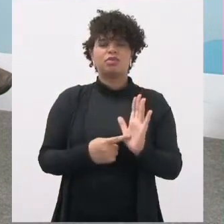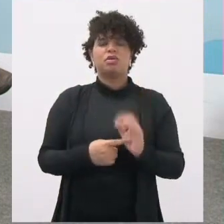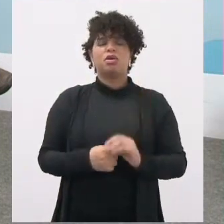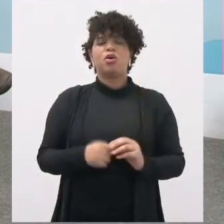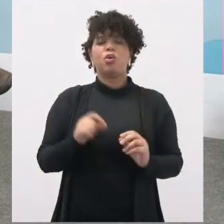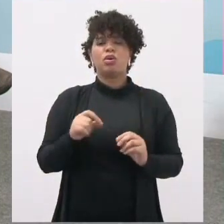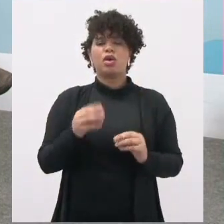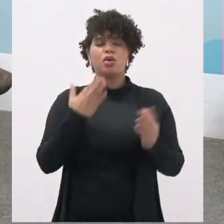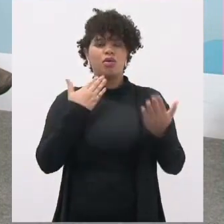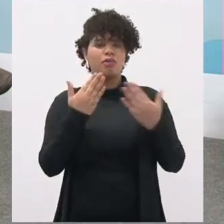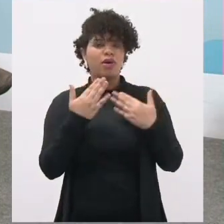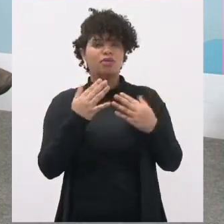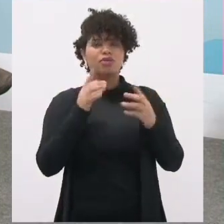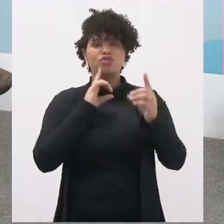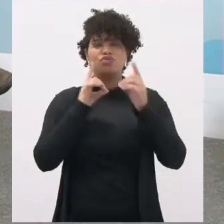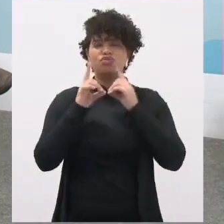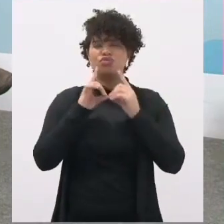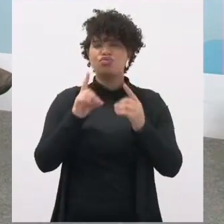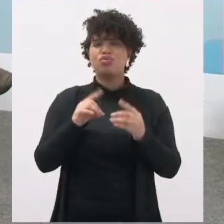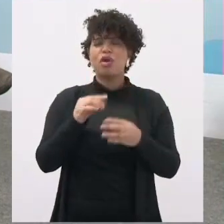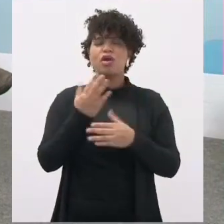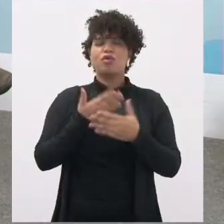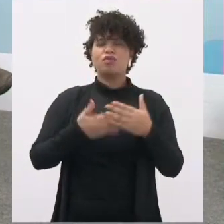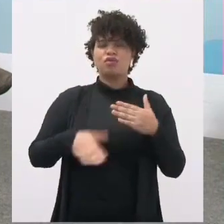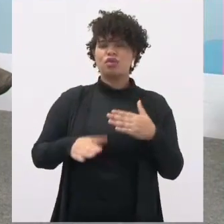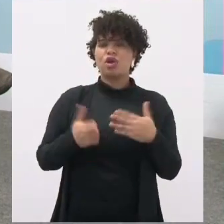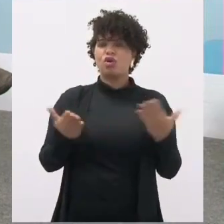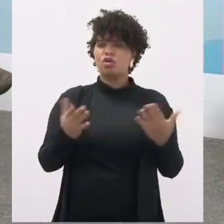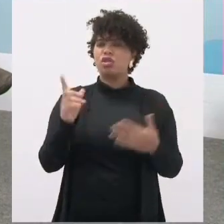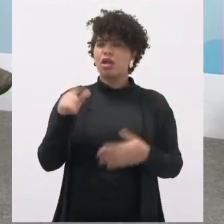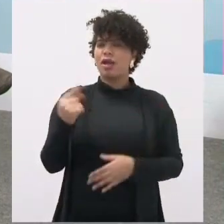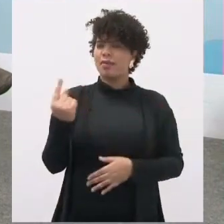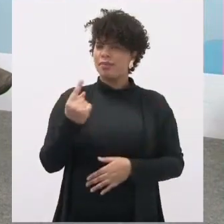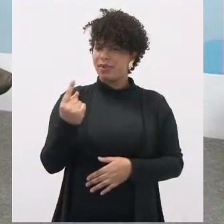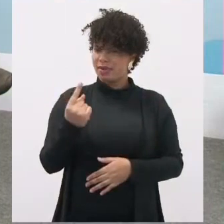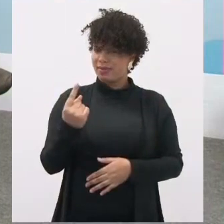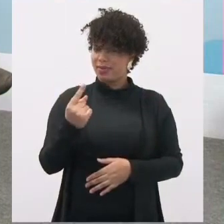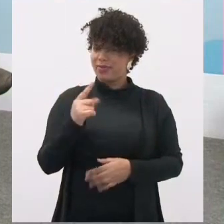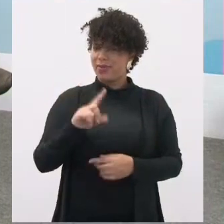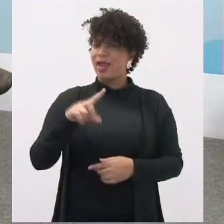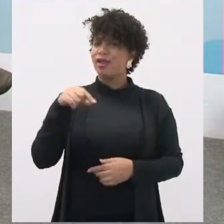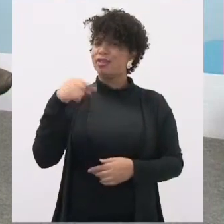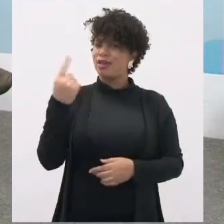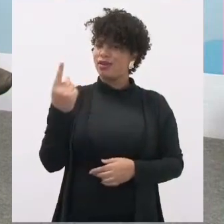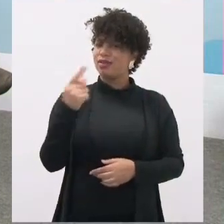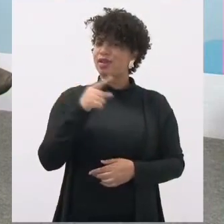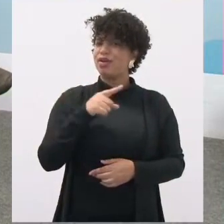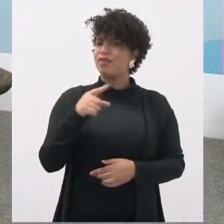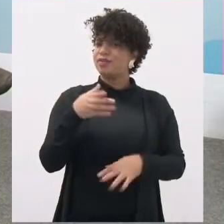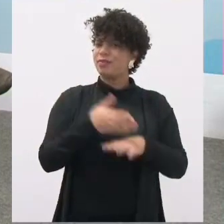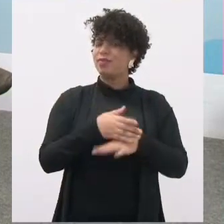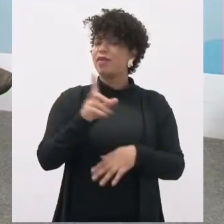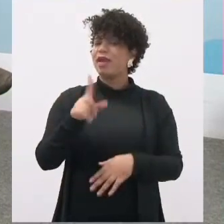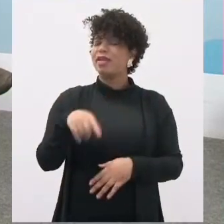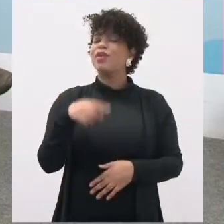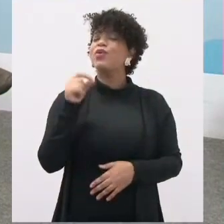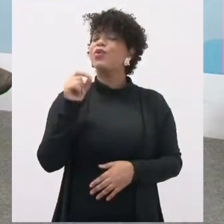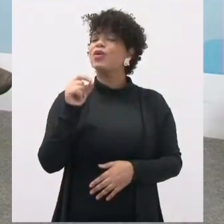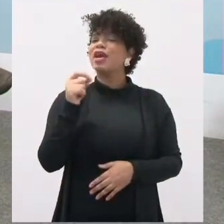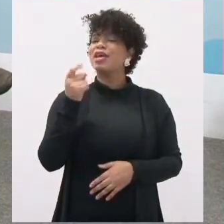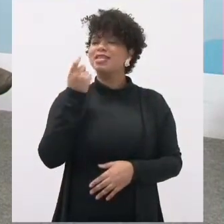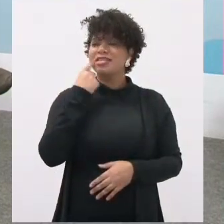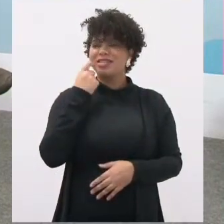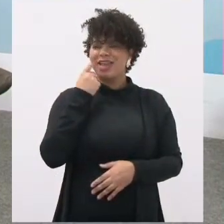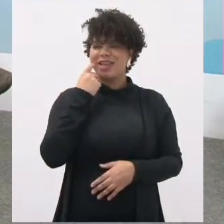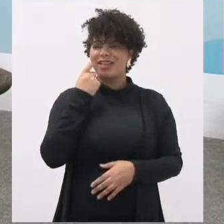mais dialogada, mais fluida. Então, como é a primeira, tudo bem, mas na próxima, né, que será na sexta-feira, mas vai